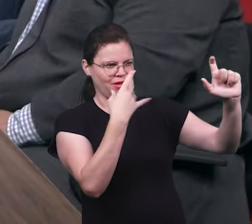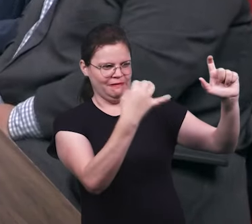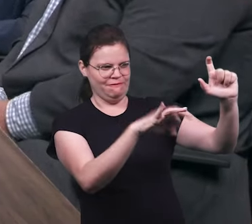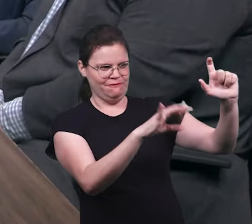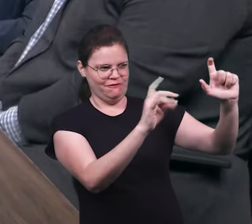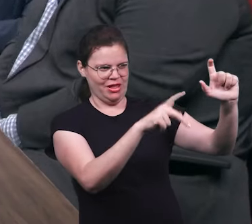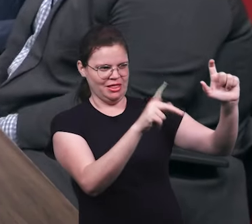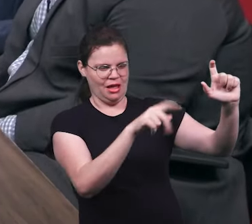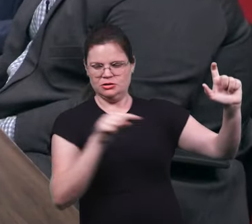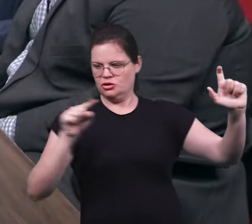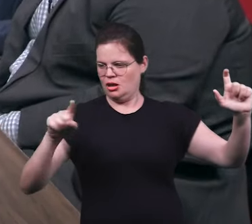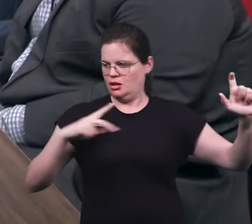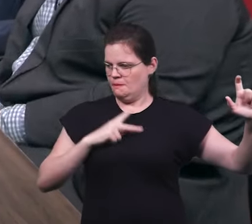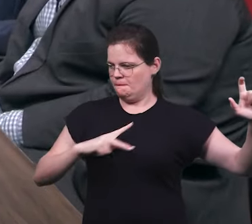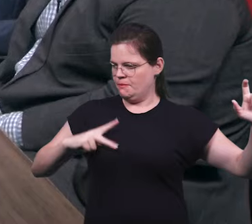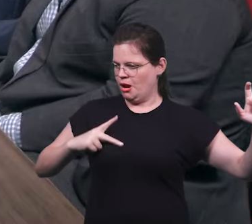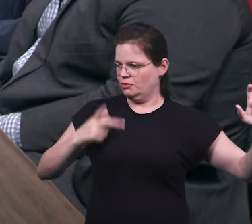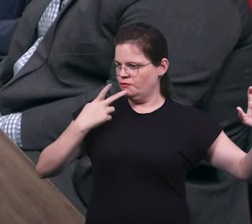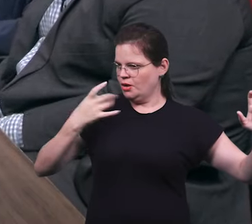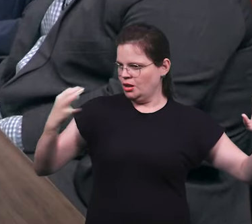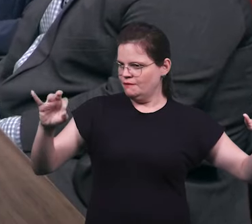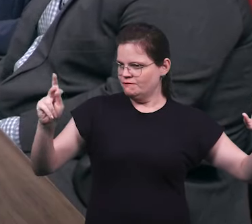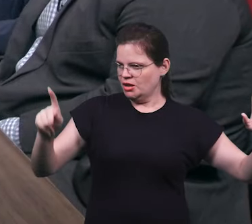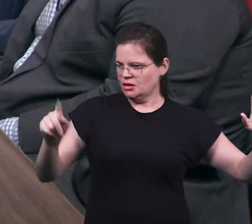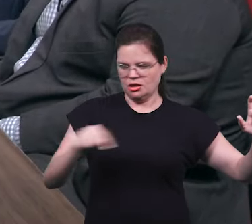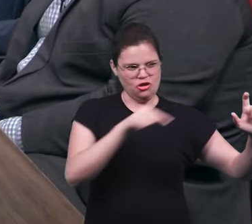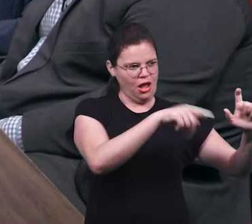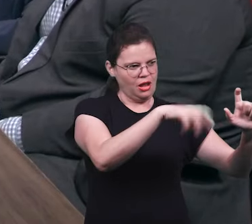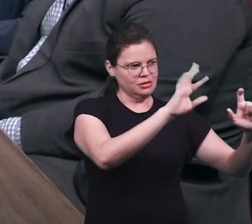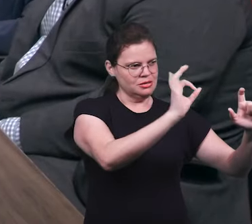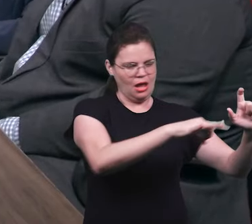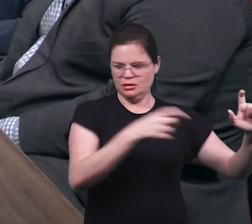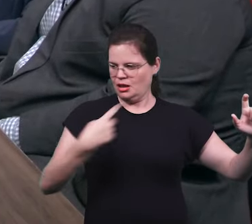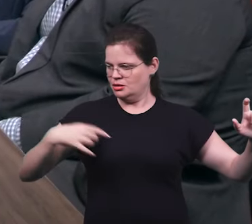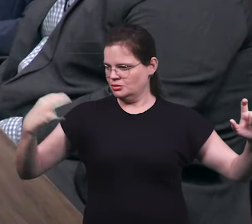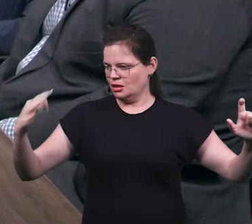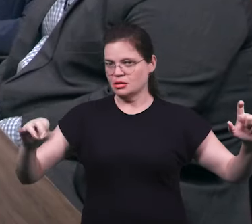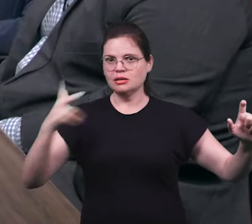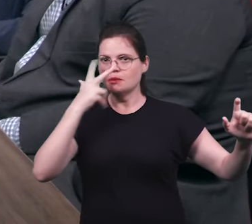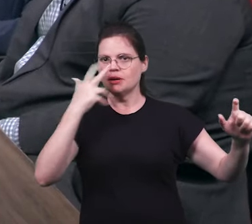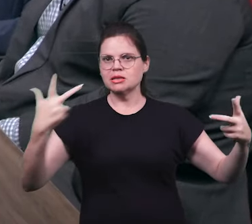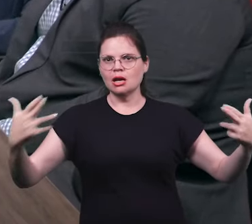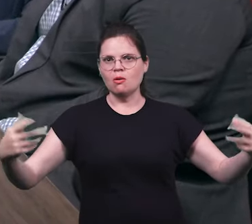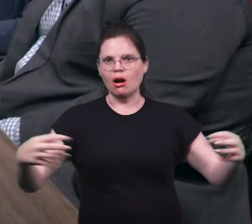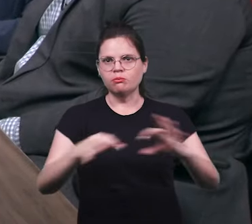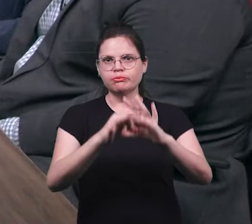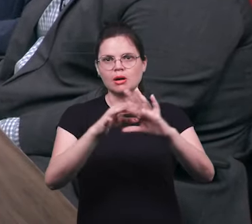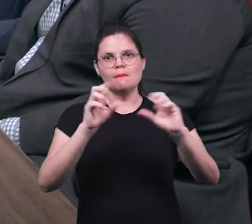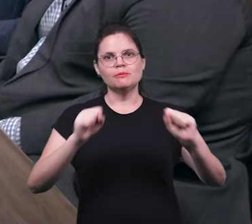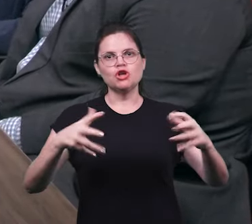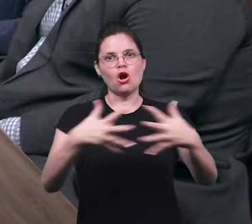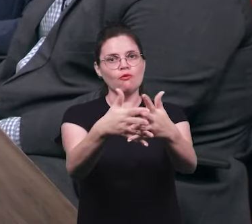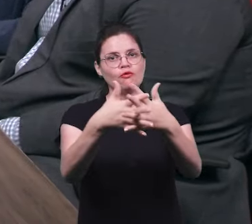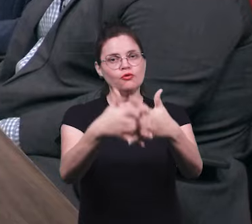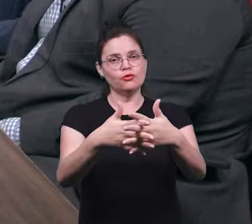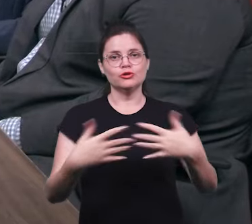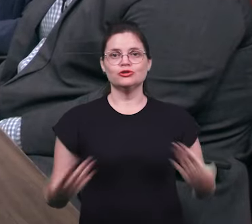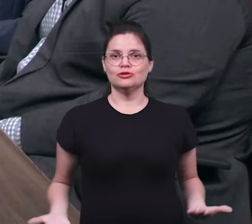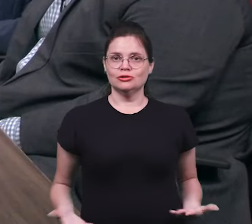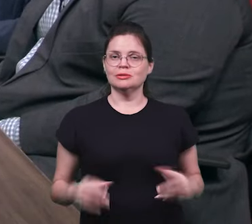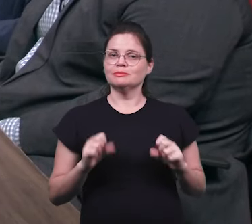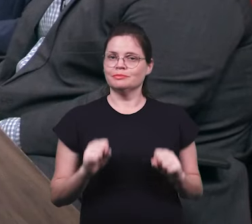evangelho, tudo que é o resto que ela faz também está dentro do evangelho, né? Né? É uma obra de confusão. Né? Uma operação de discernimento